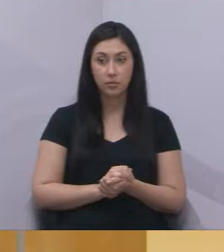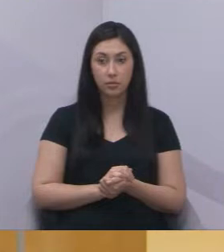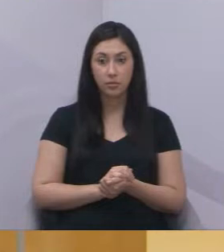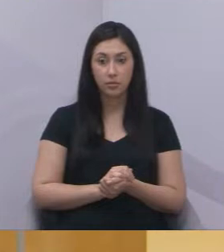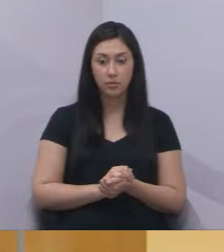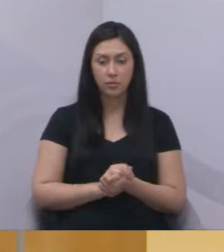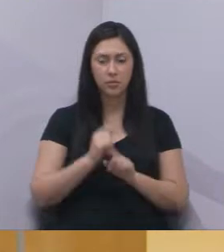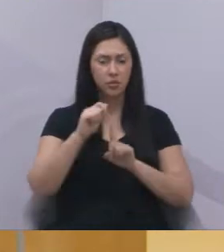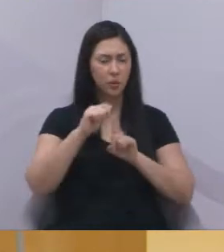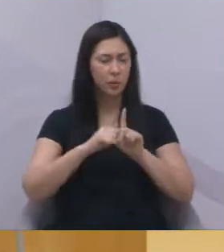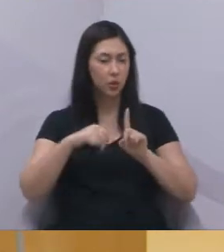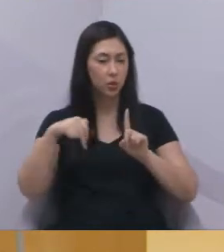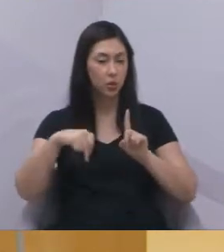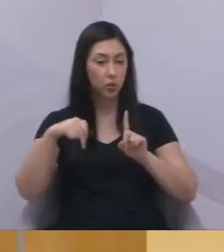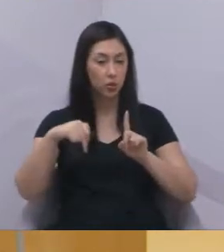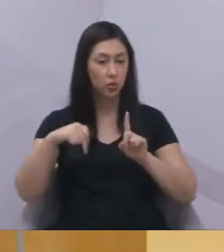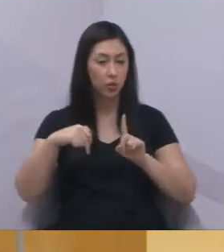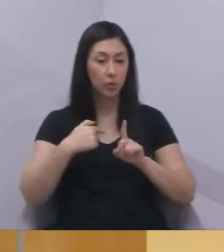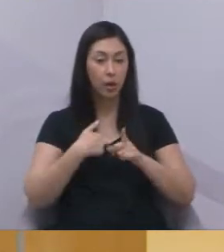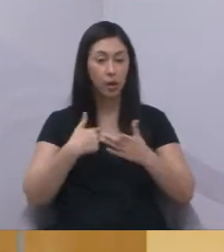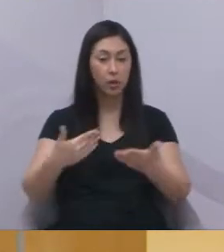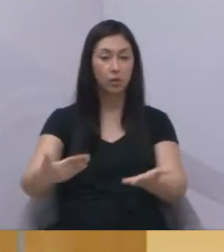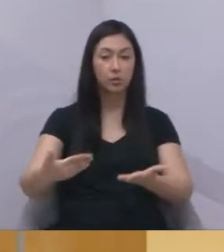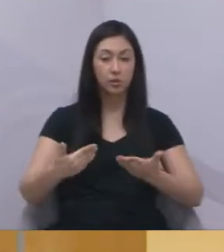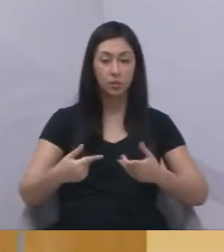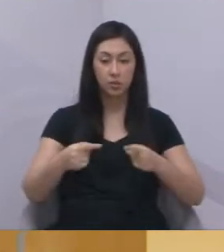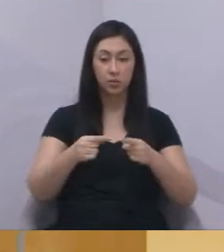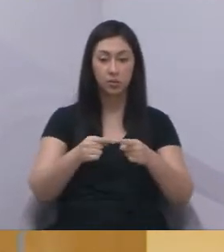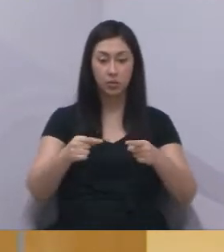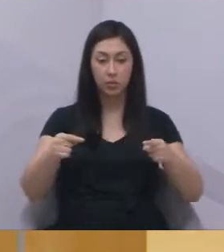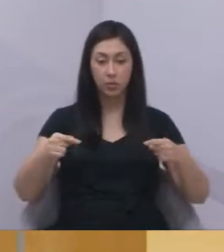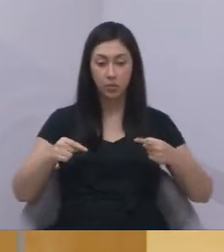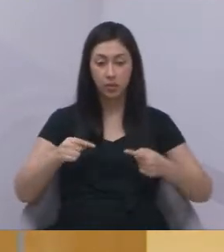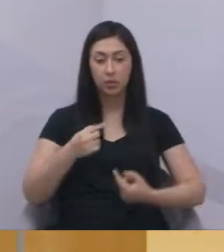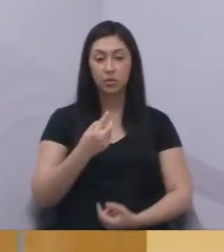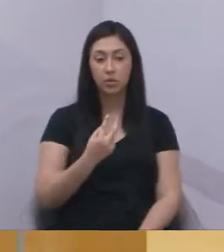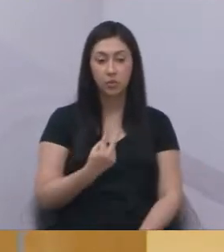Mês de novembro, eu atendi no meu gabinete